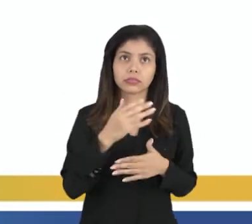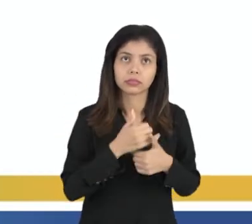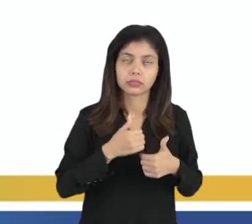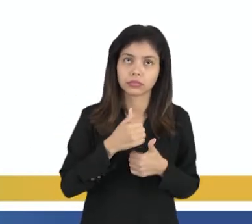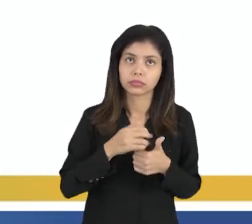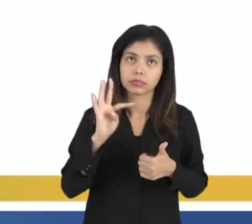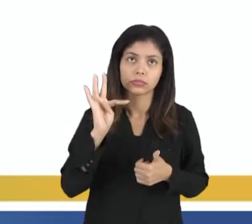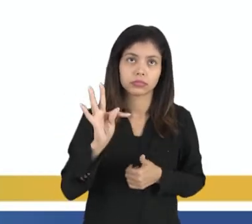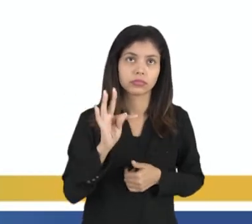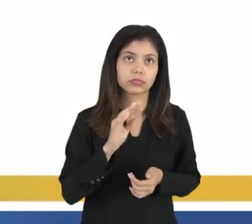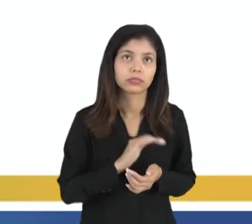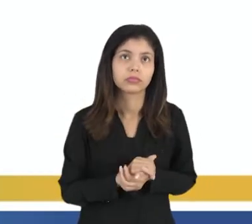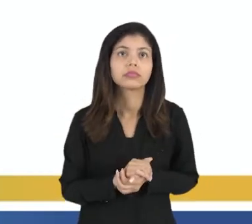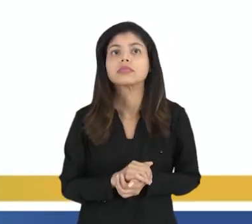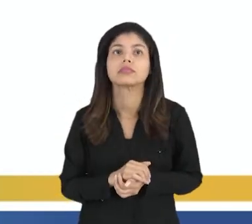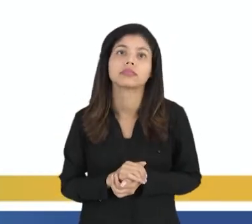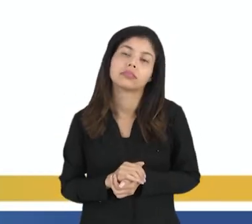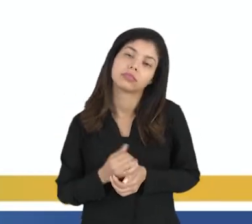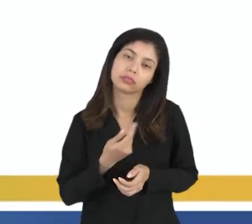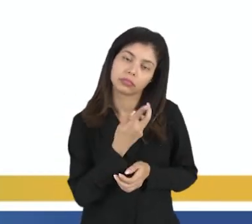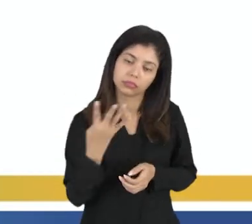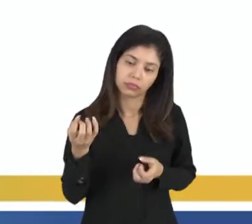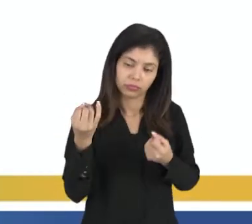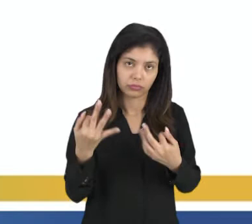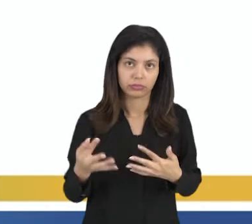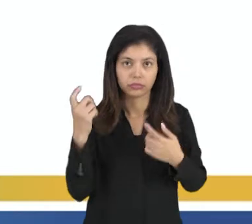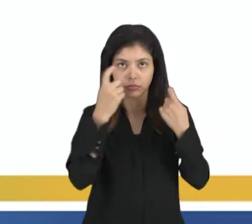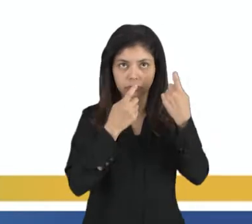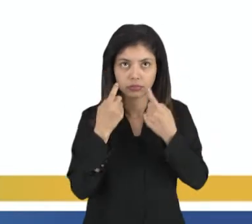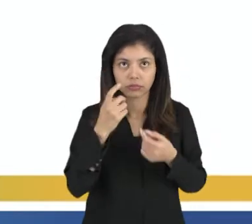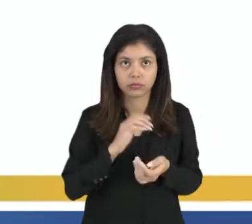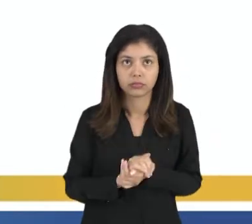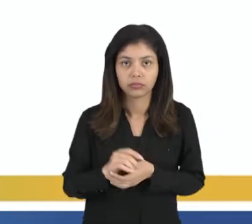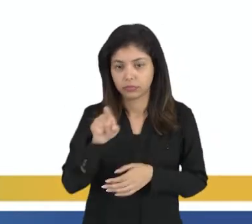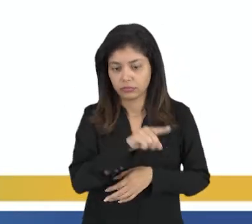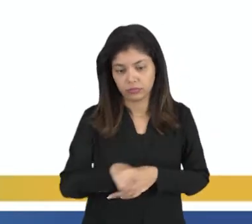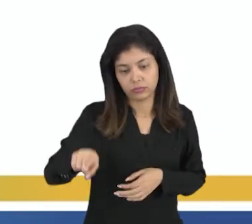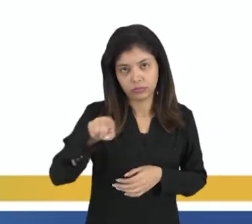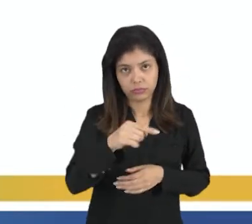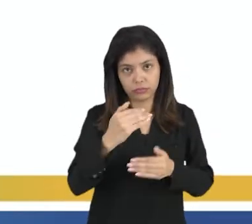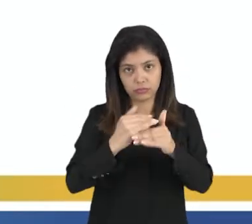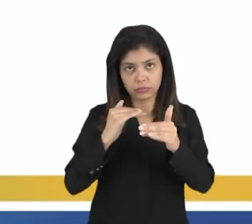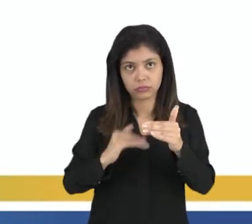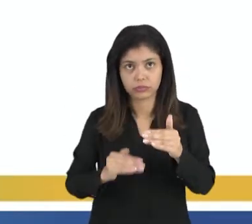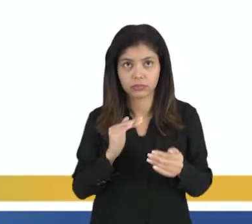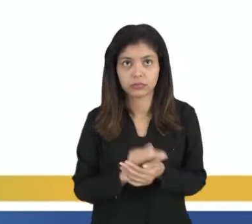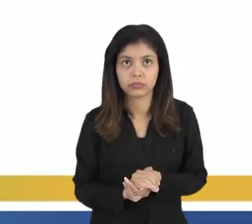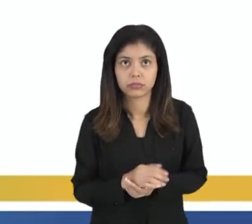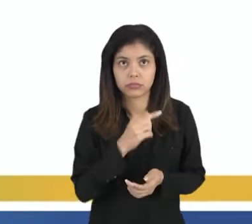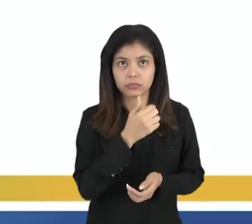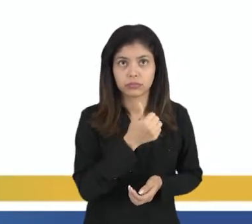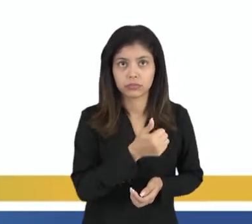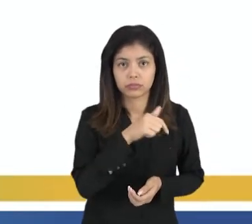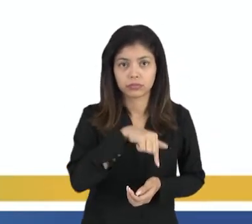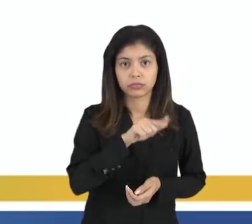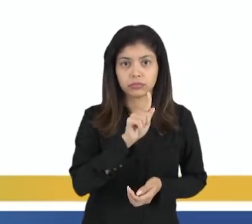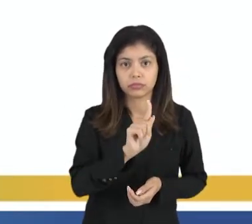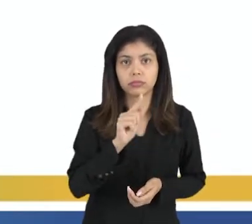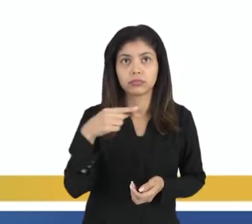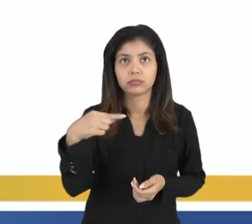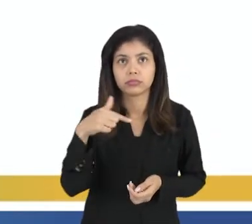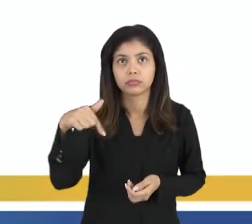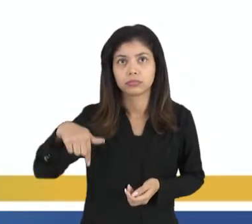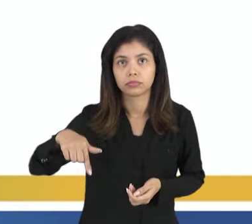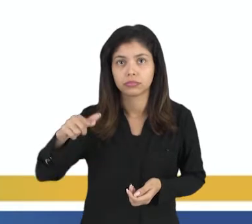desse Tzinho aqui, que é o trabalho, eu colocar isso, a expressão para o rendimento fica essa, tá? Q1 menos Q2 sobre Q1.